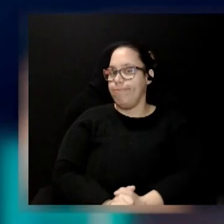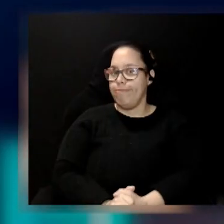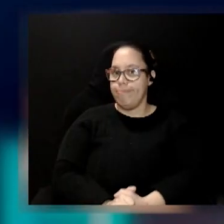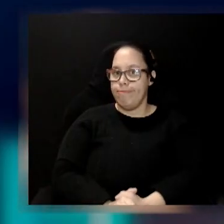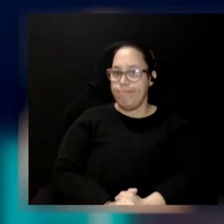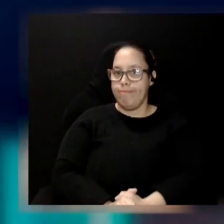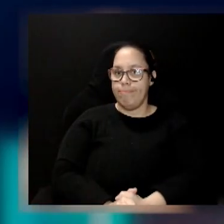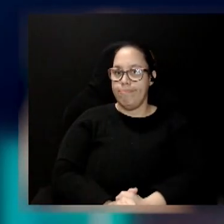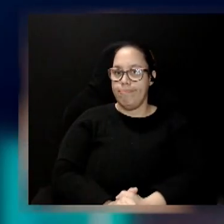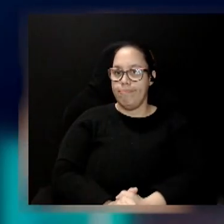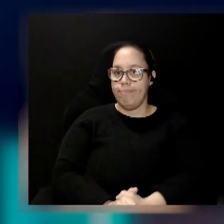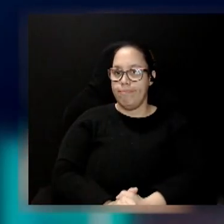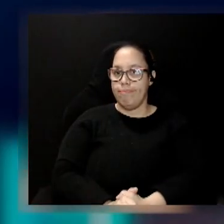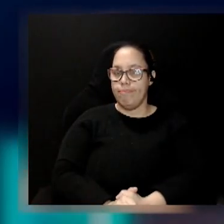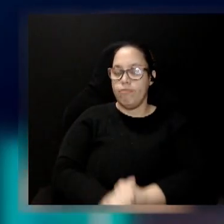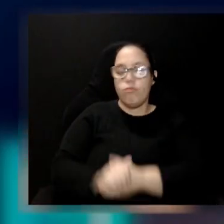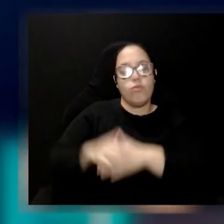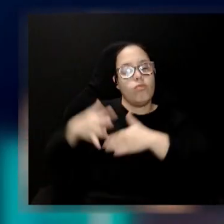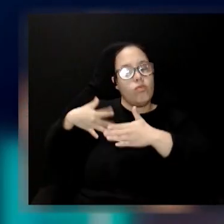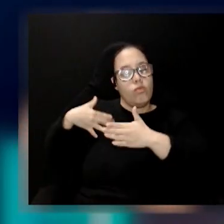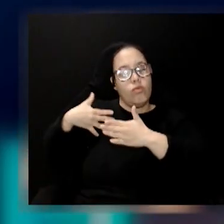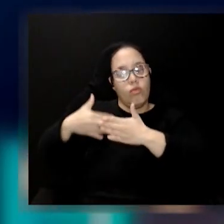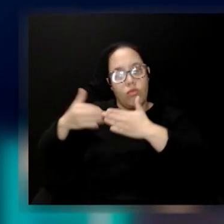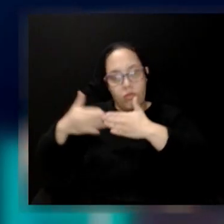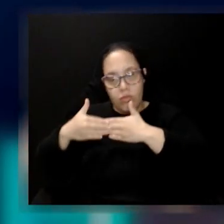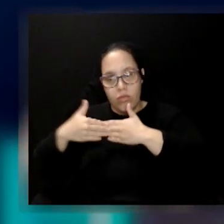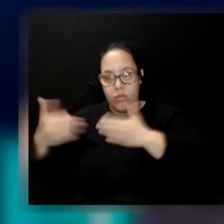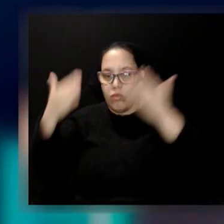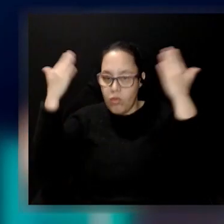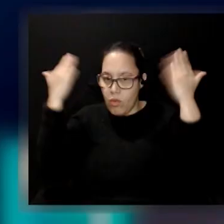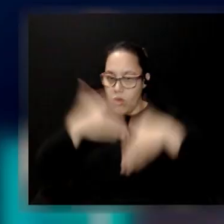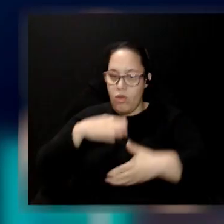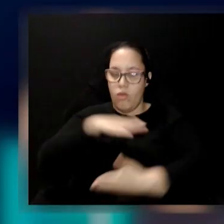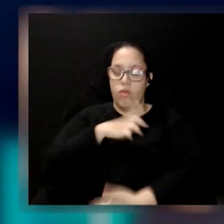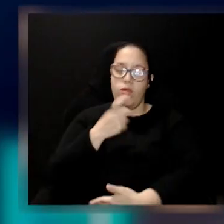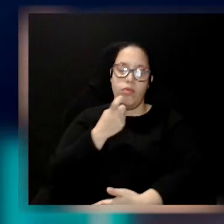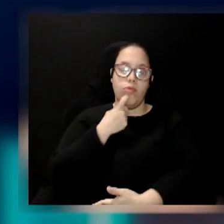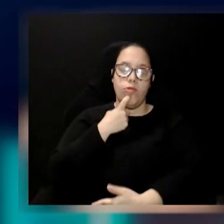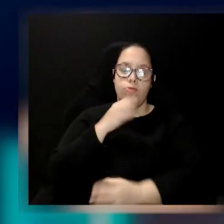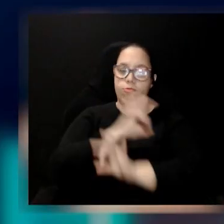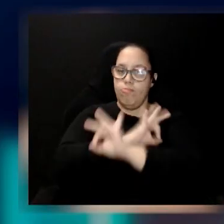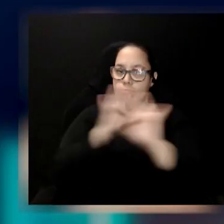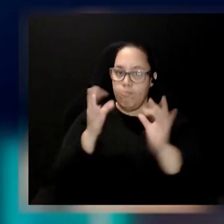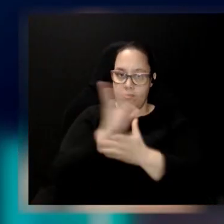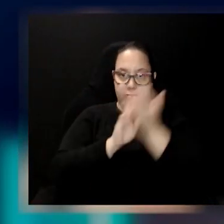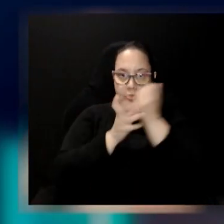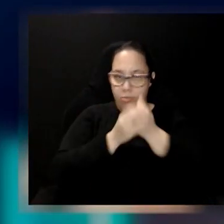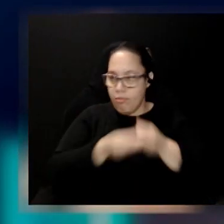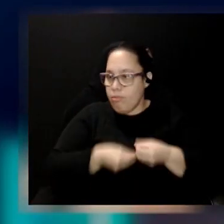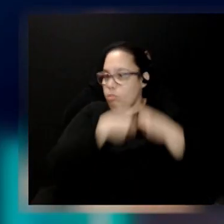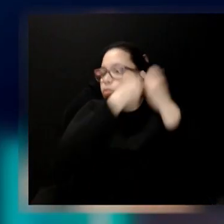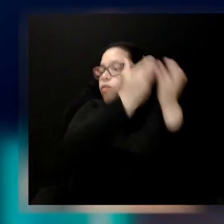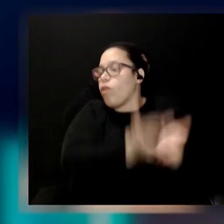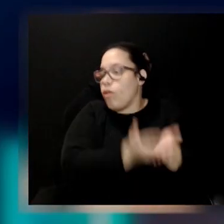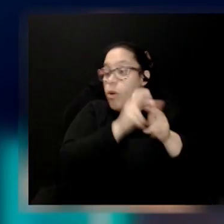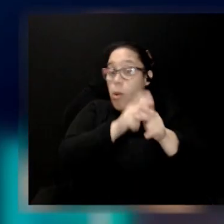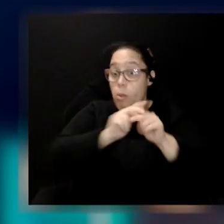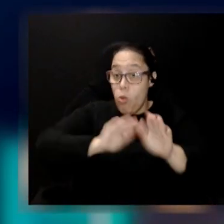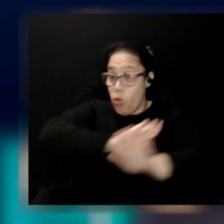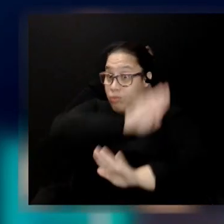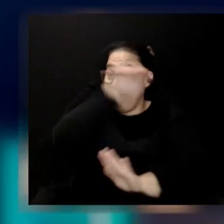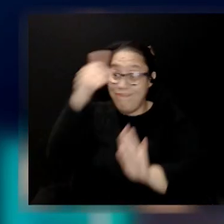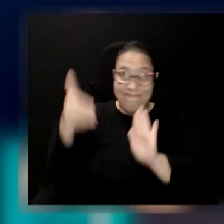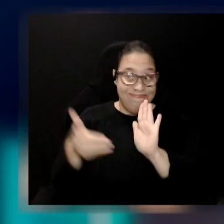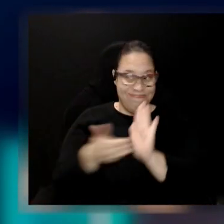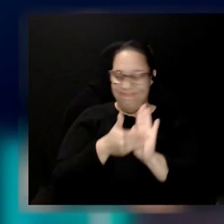Sua trajetória é a prova de que a educação em Campinas está em excelentes mãos. Por tudo isso, em nome da